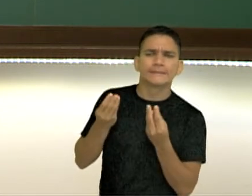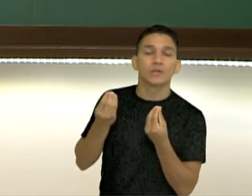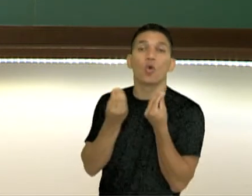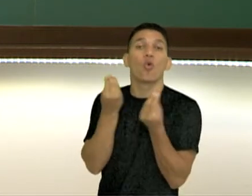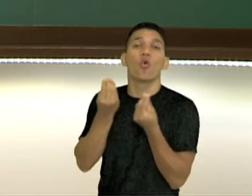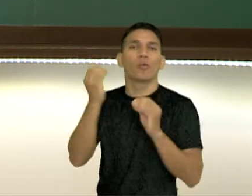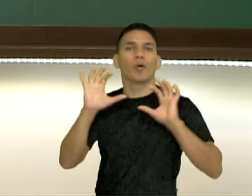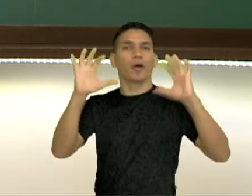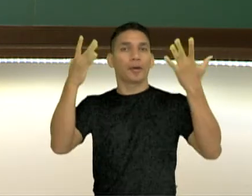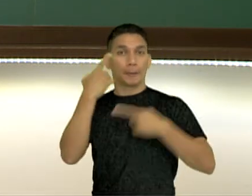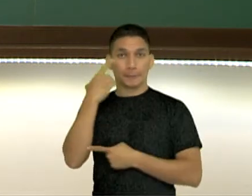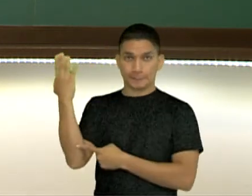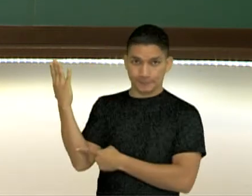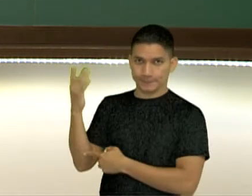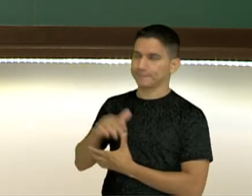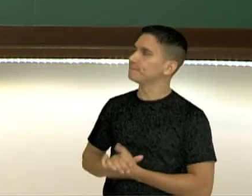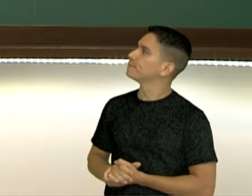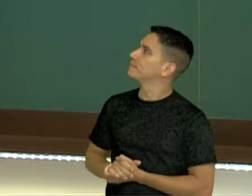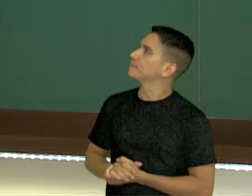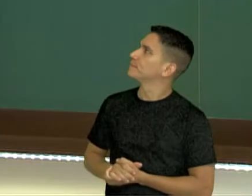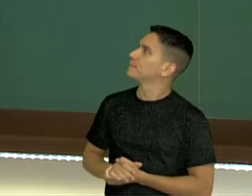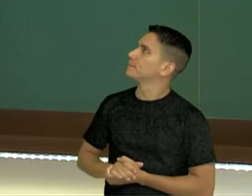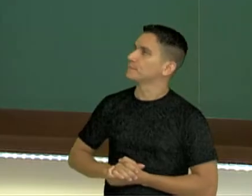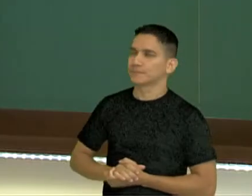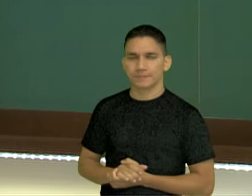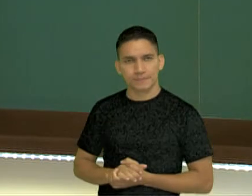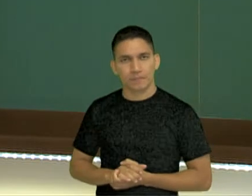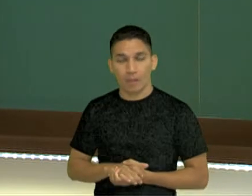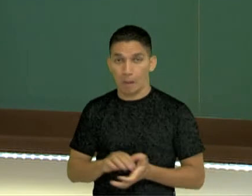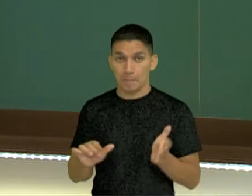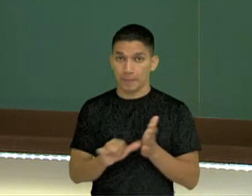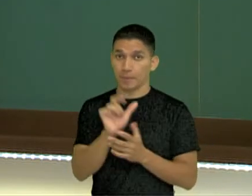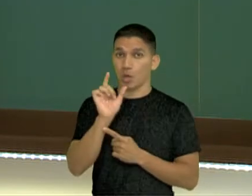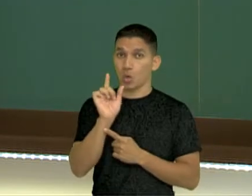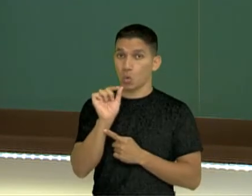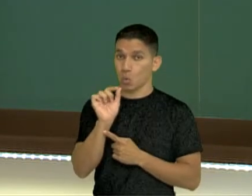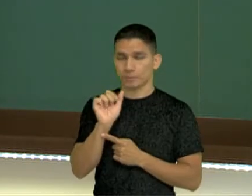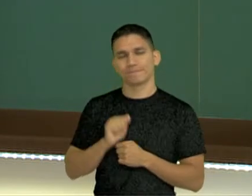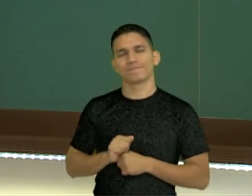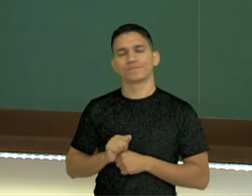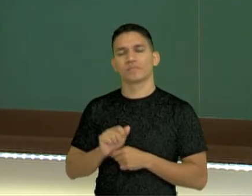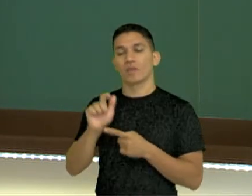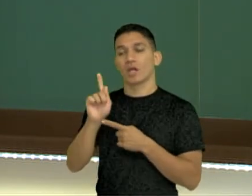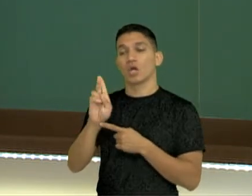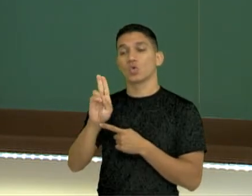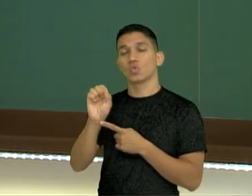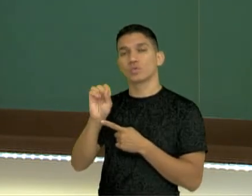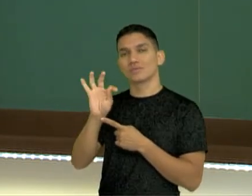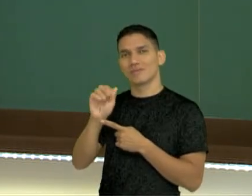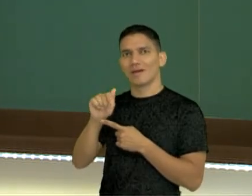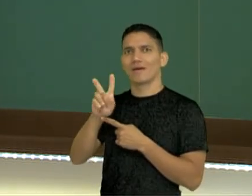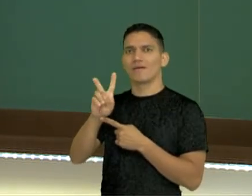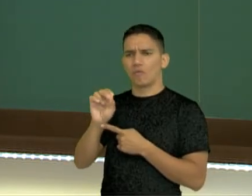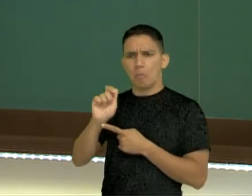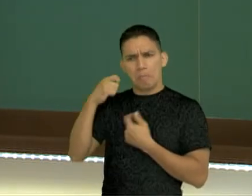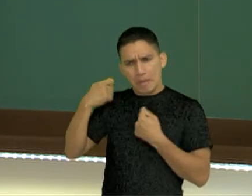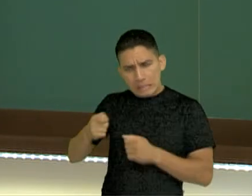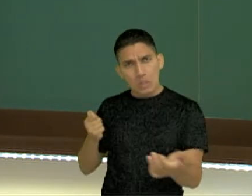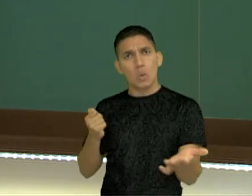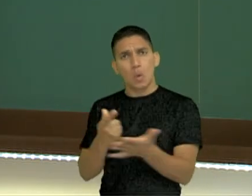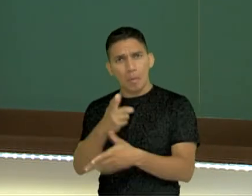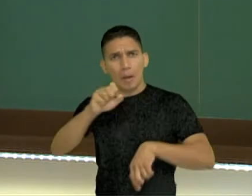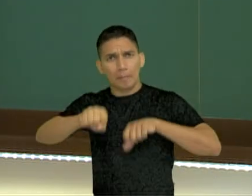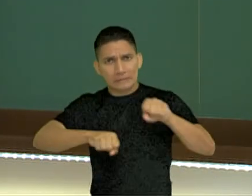uma solução que eu pensei aqui para nós aqui. Primeiro, Gustavo precisa comprar uma bicicleta. Será que ele precisa